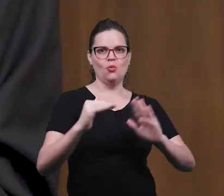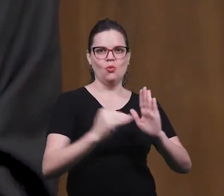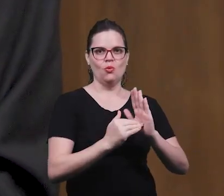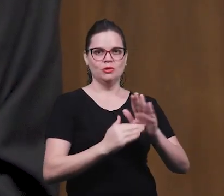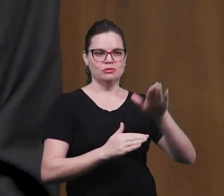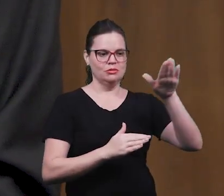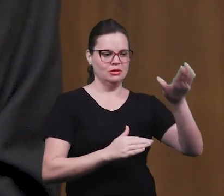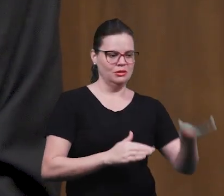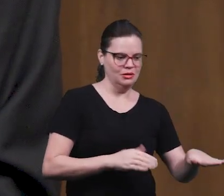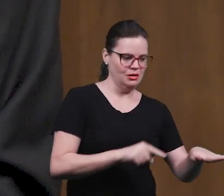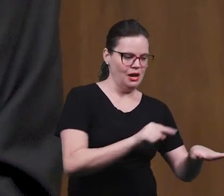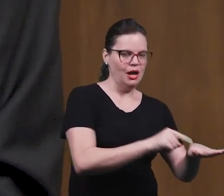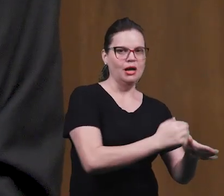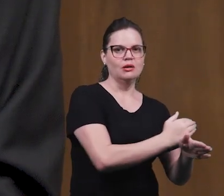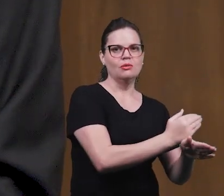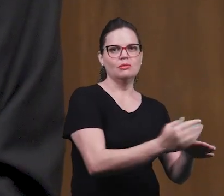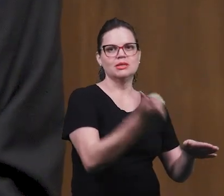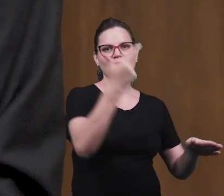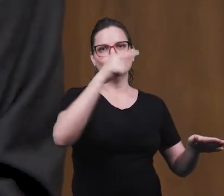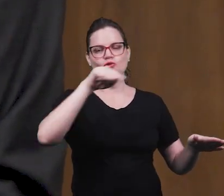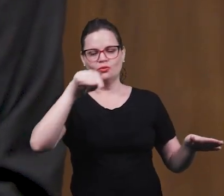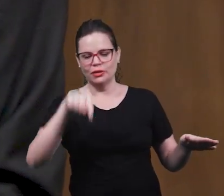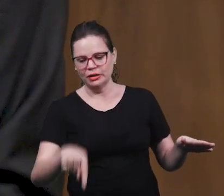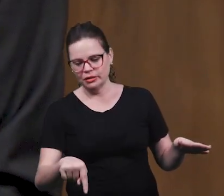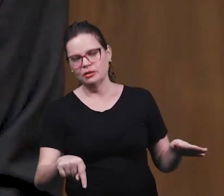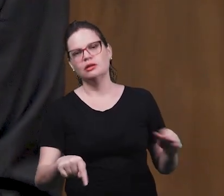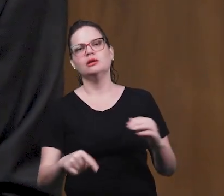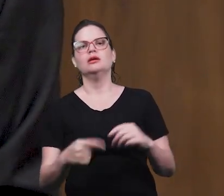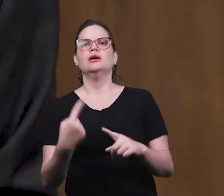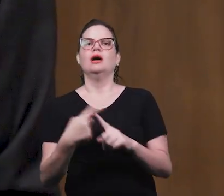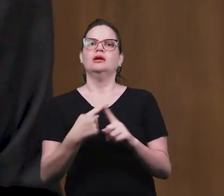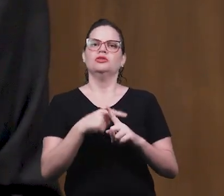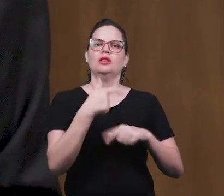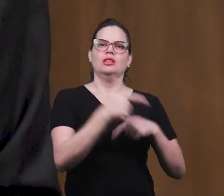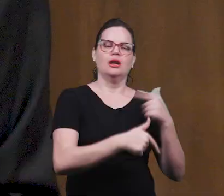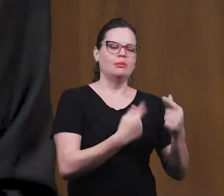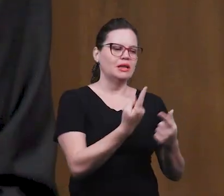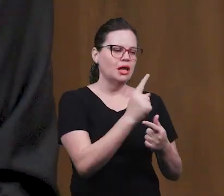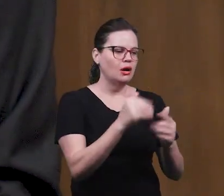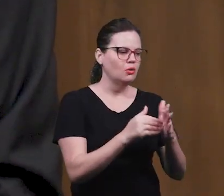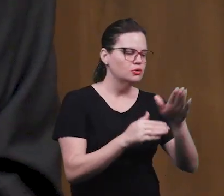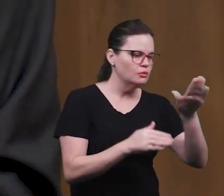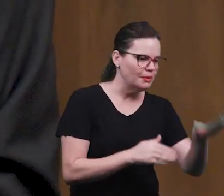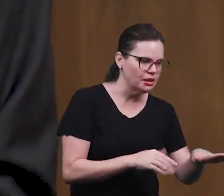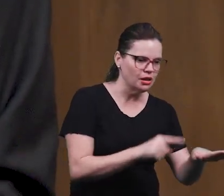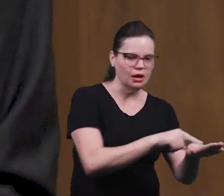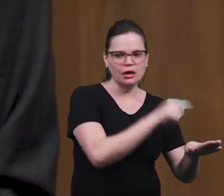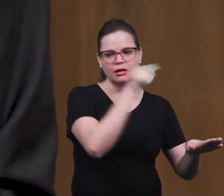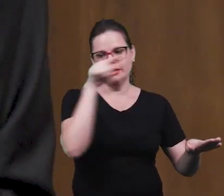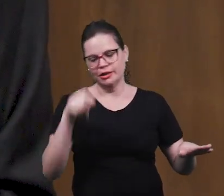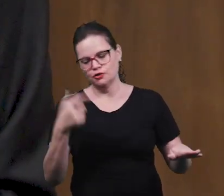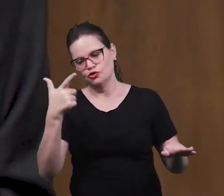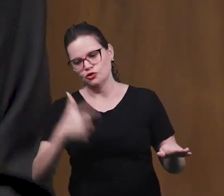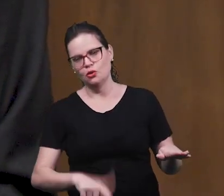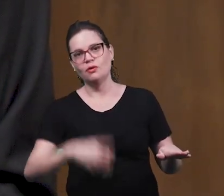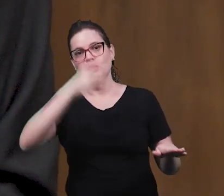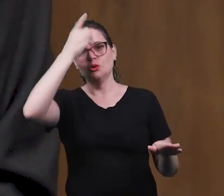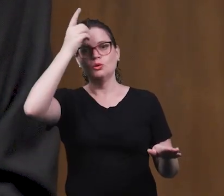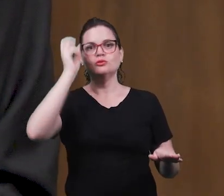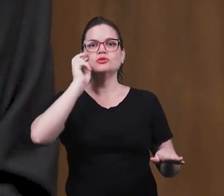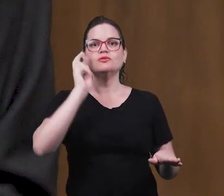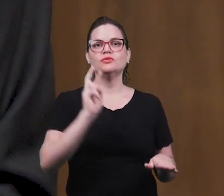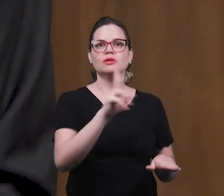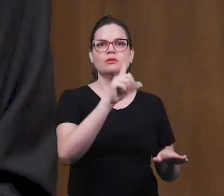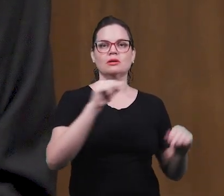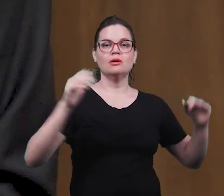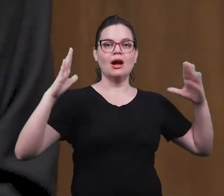tinha que começar de novo a colocar a primeira. Ele fazia esse trabalho, chegava lá na última, aí no meio da visão o Senhor mostrava